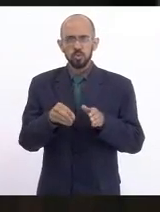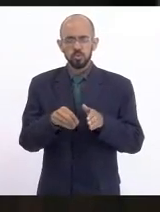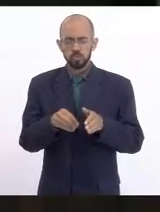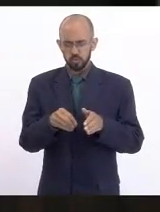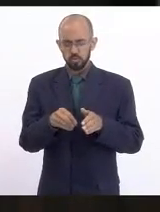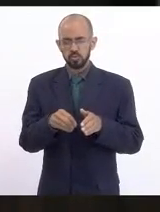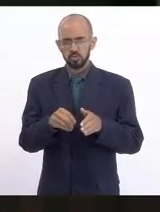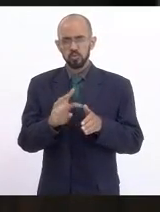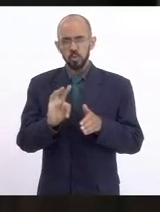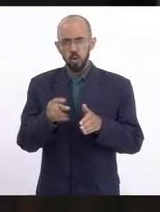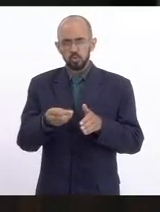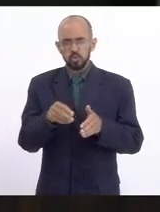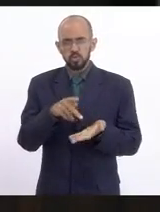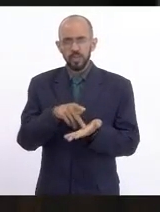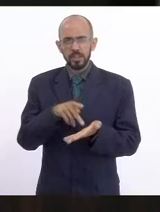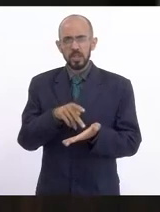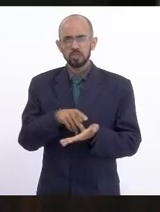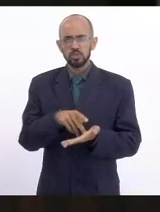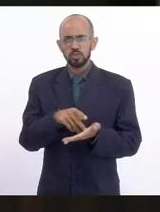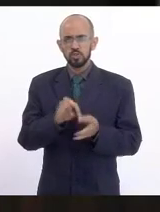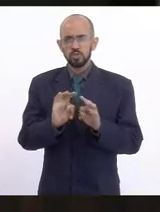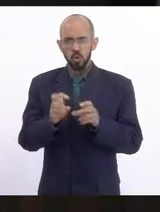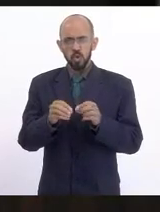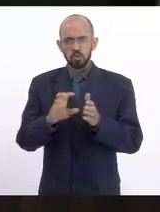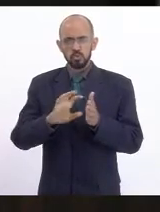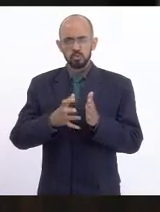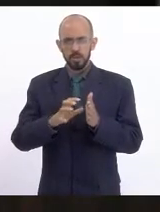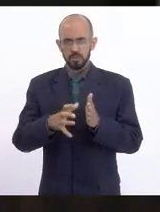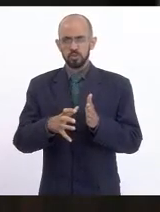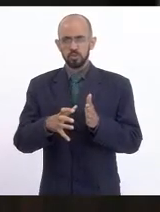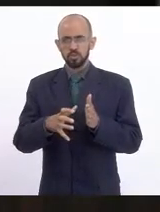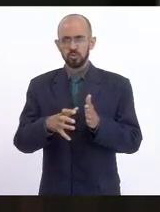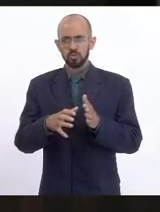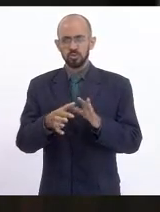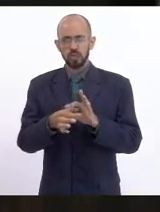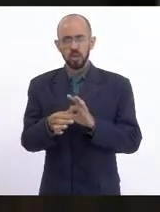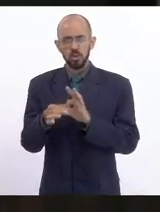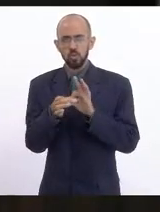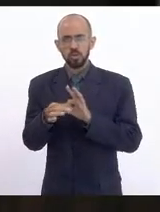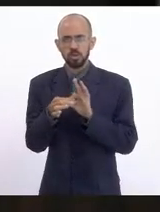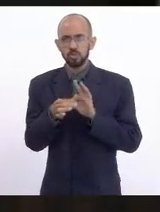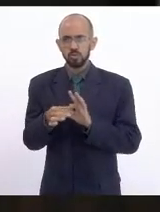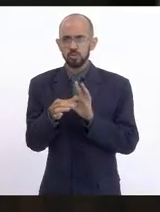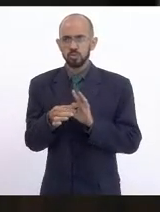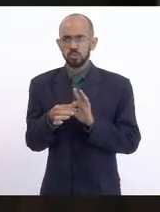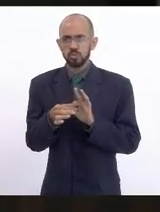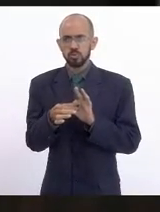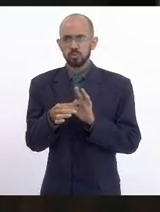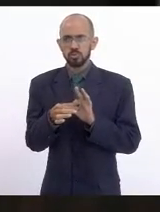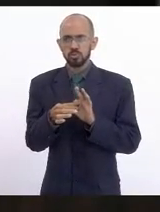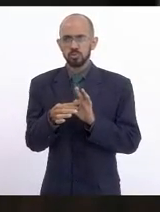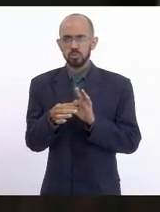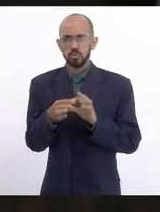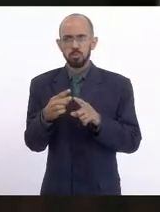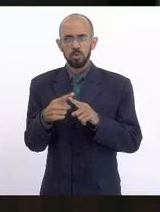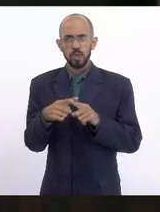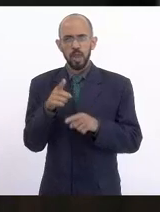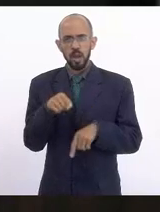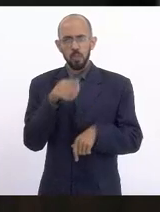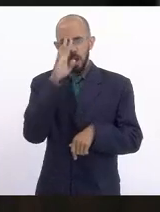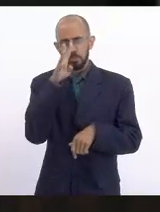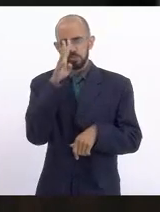bancadas todas as bancadas estarem Unidas O que é isso é um